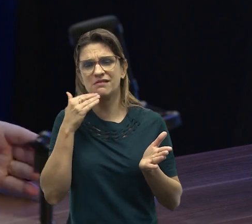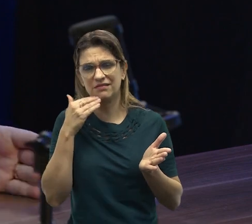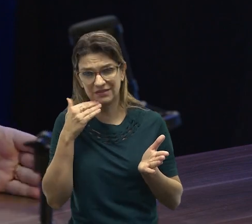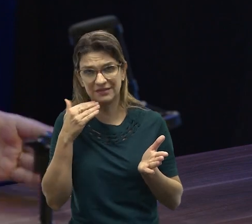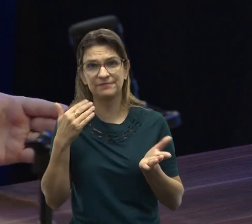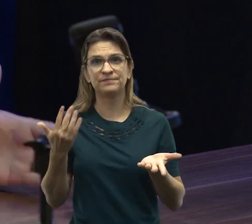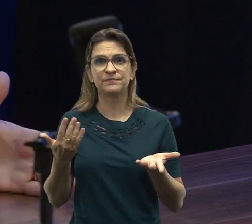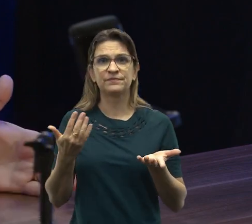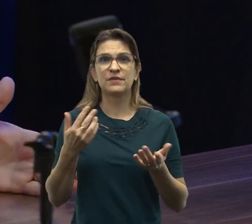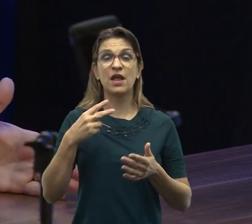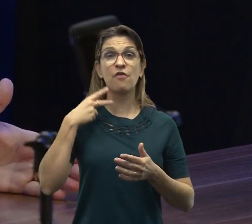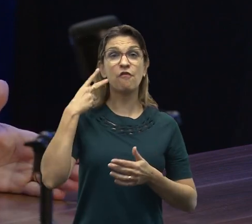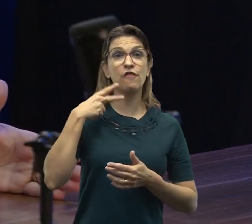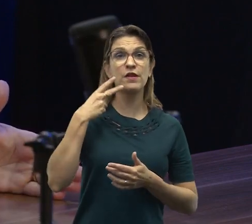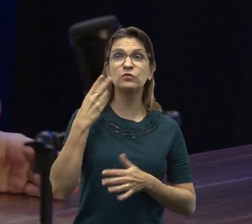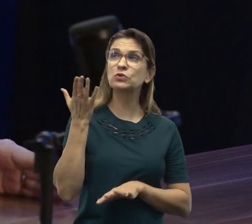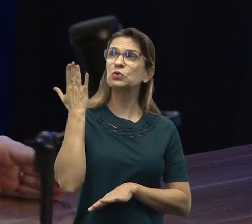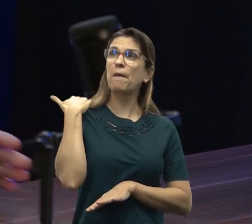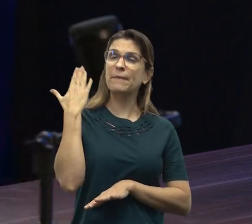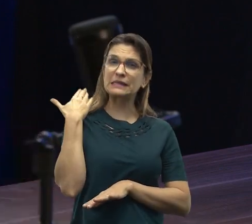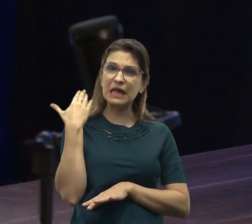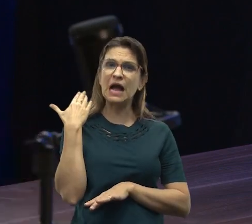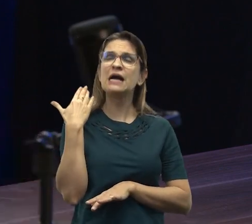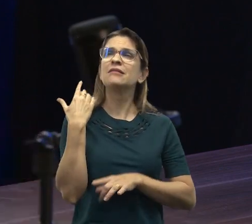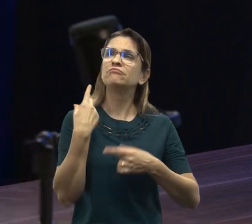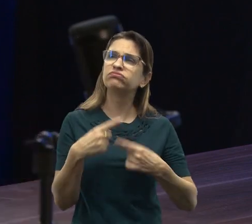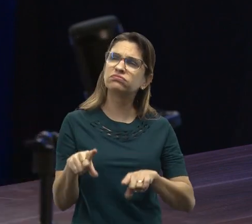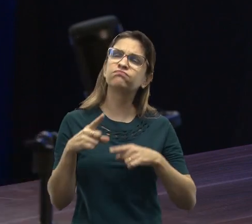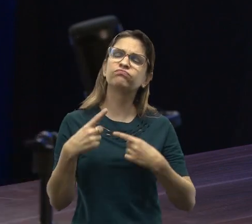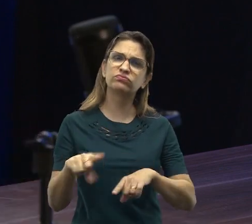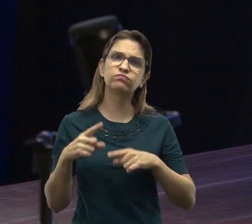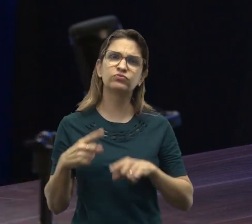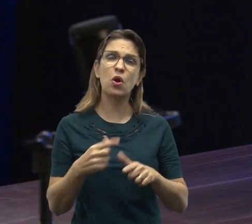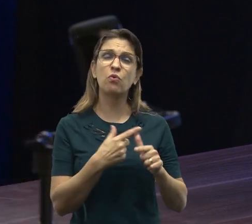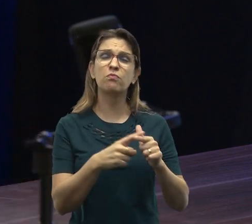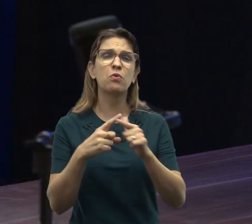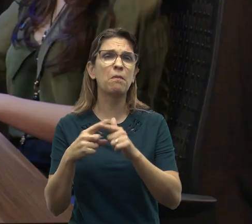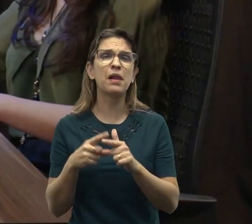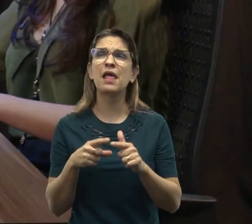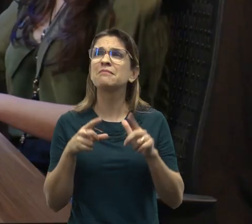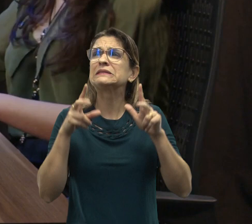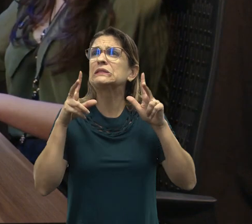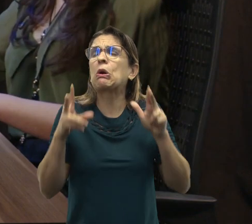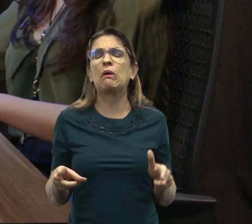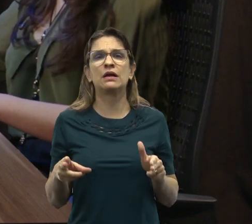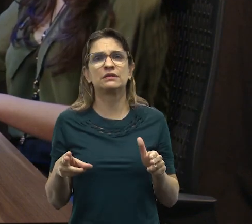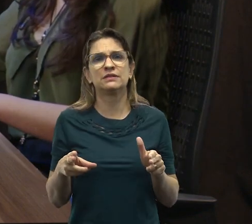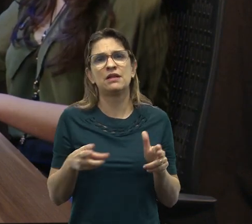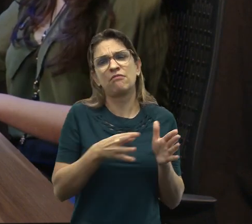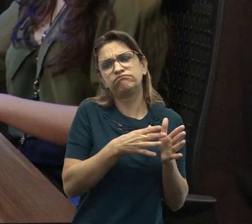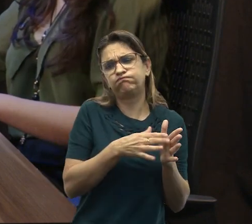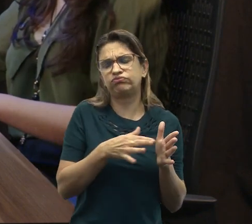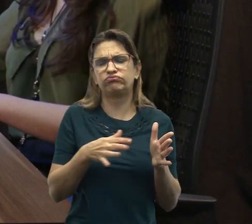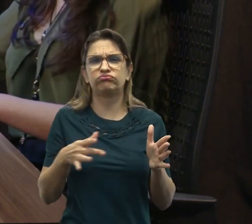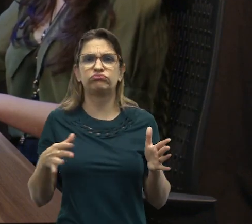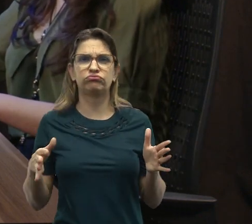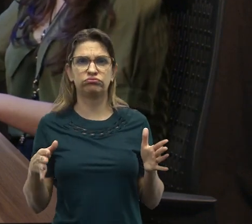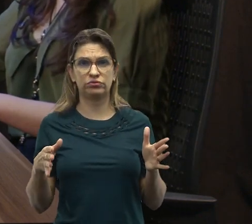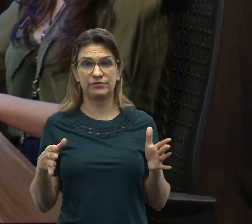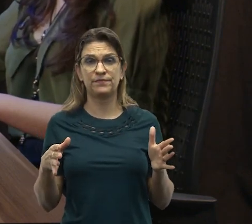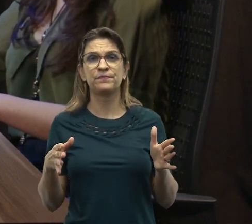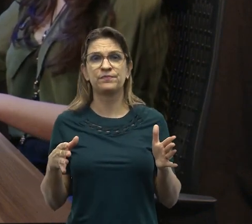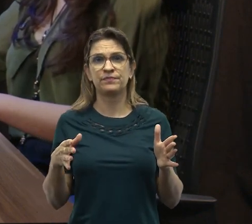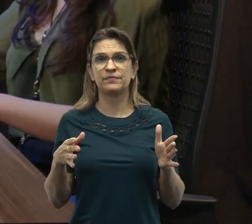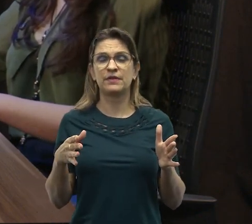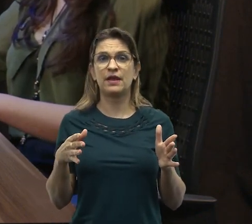passado sobre transporte coletivo, os problemas são os mesmos de agora. Então, eu acho que trouxe luz